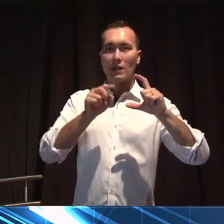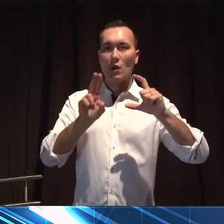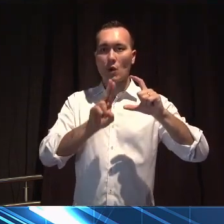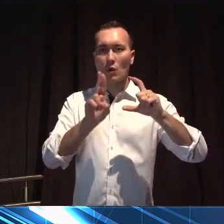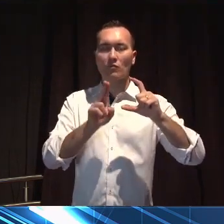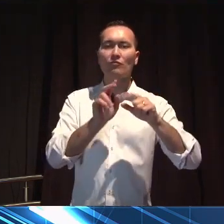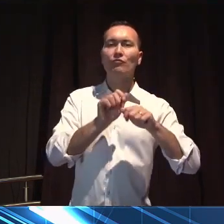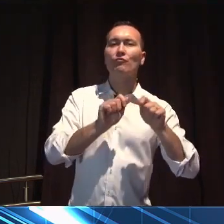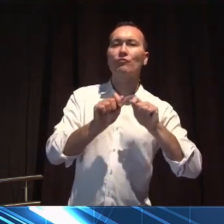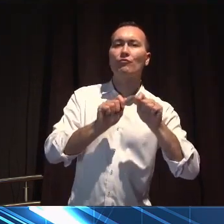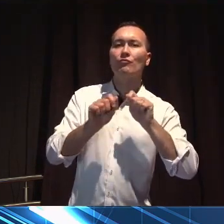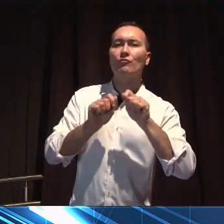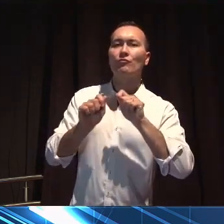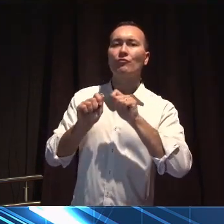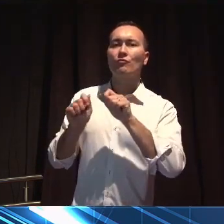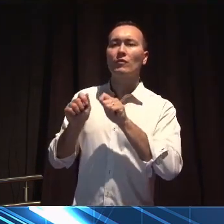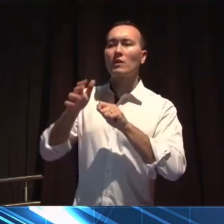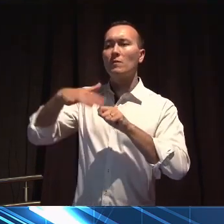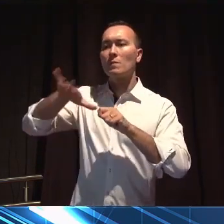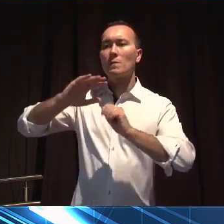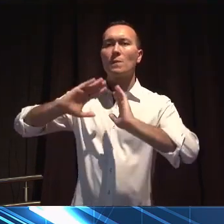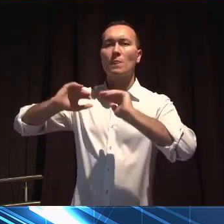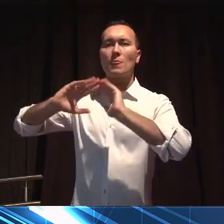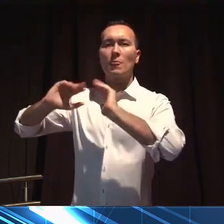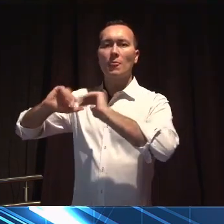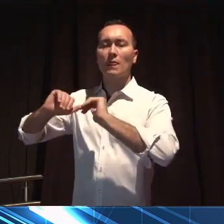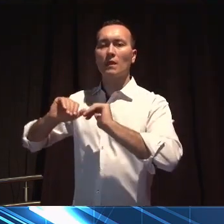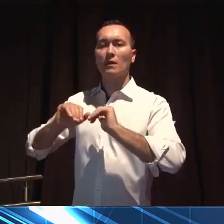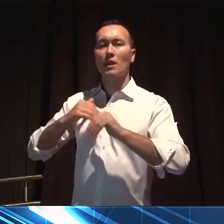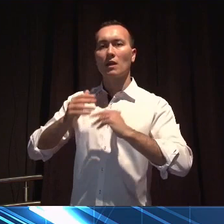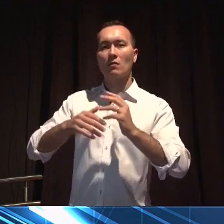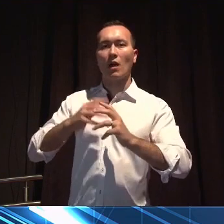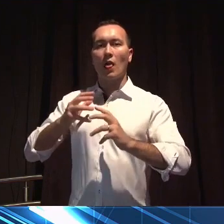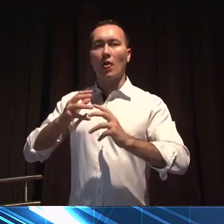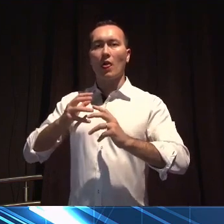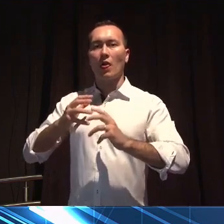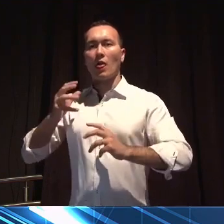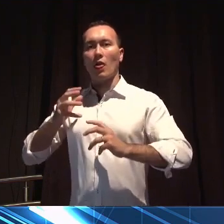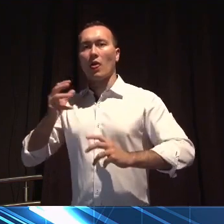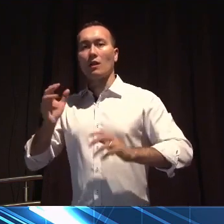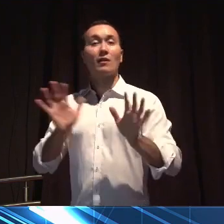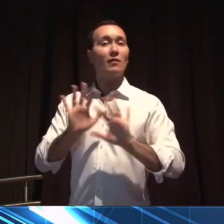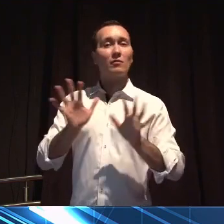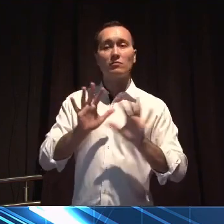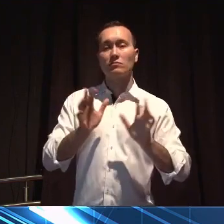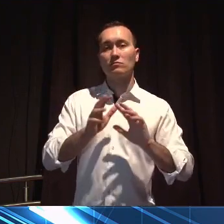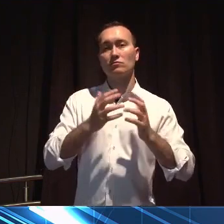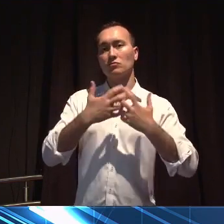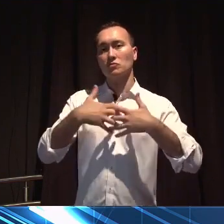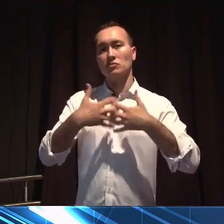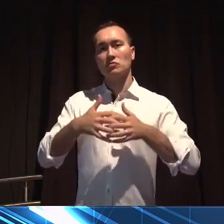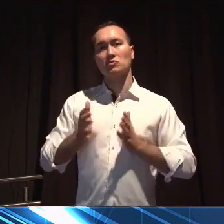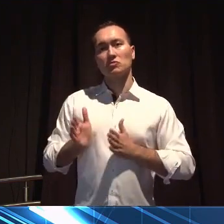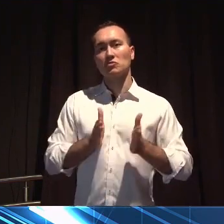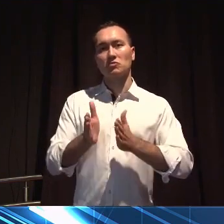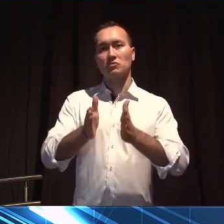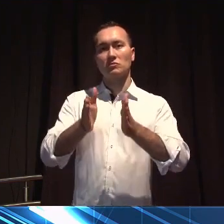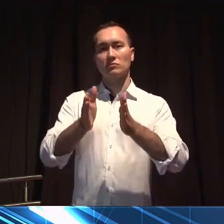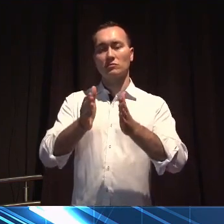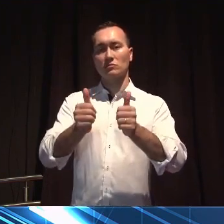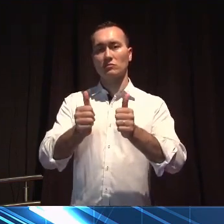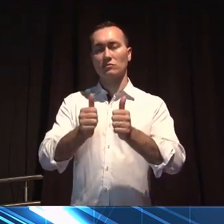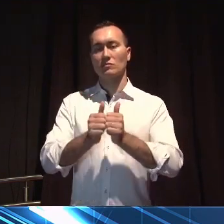coordenar requisições, né, e não trancar, e aí tu bota as outras partes